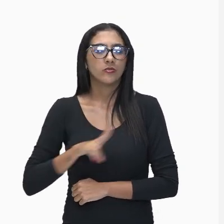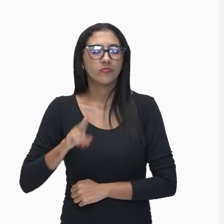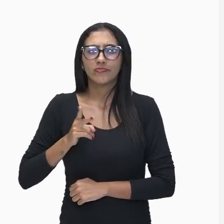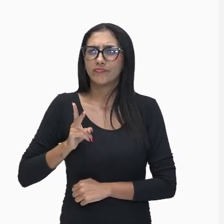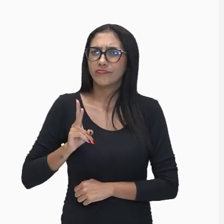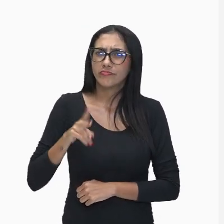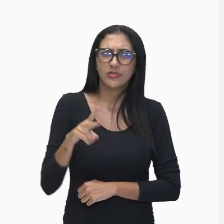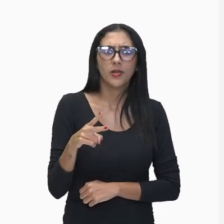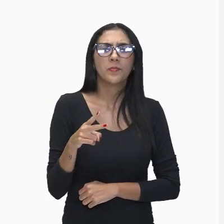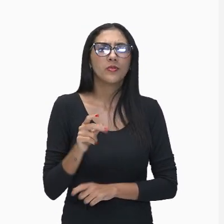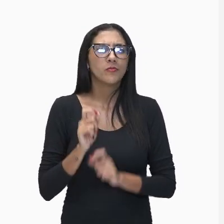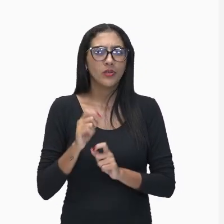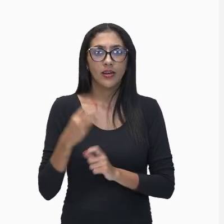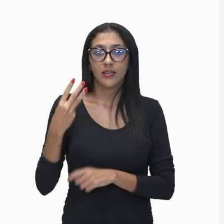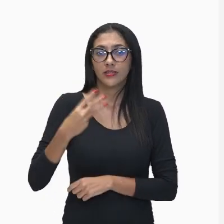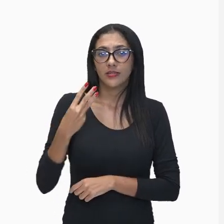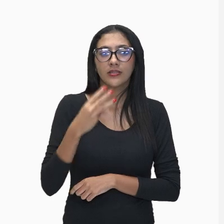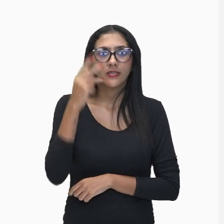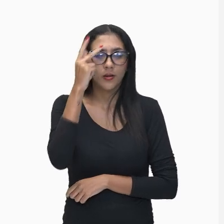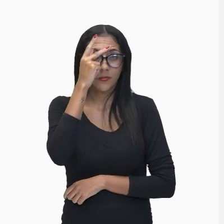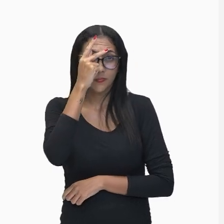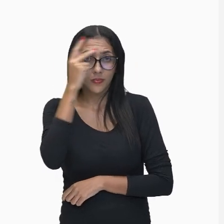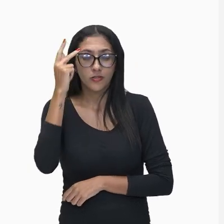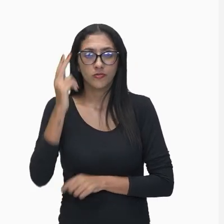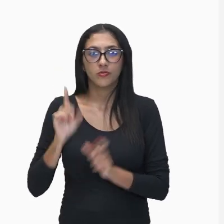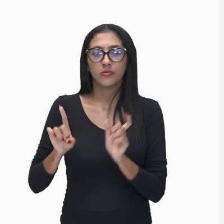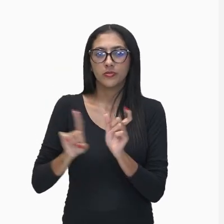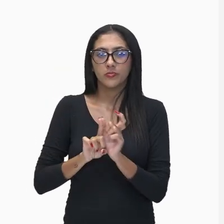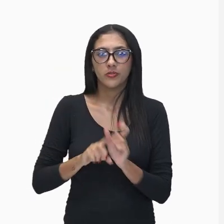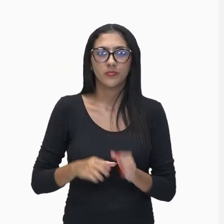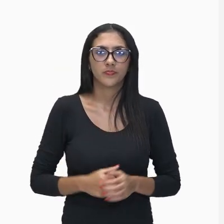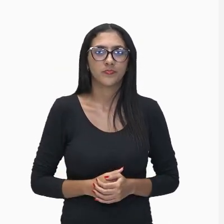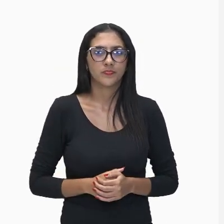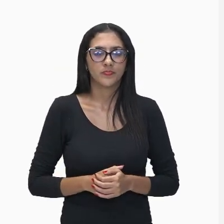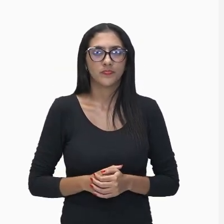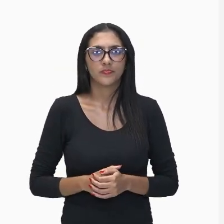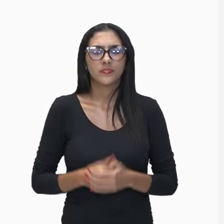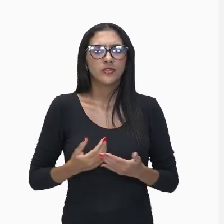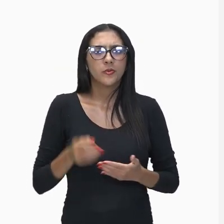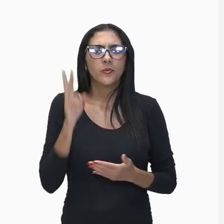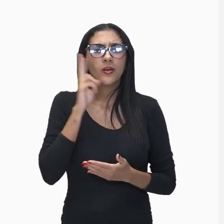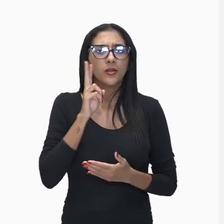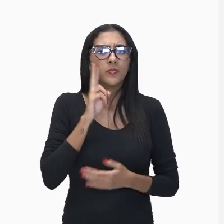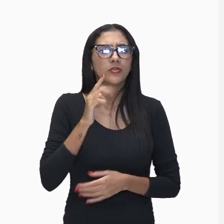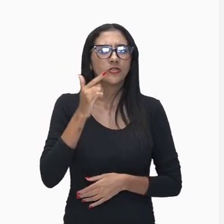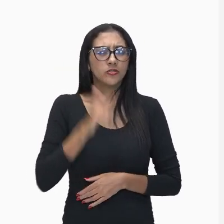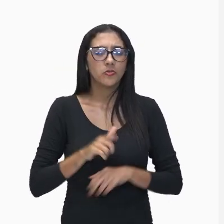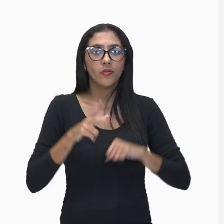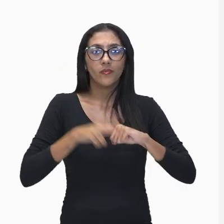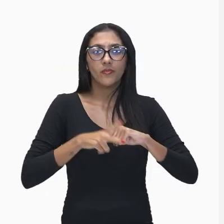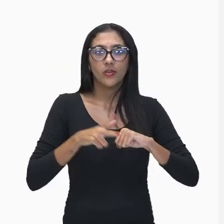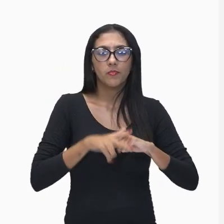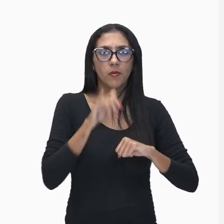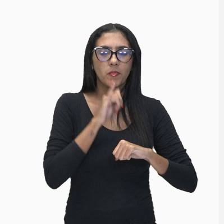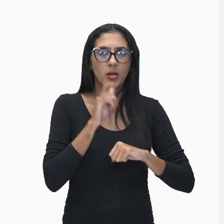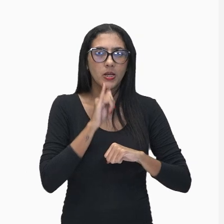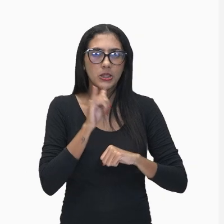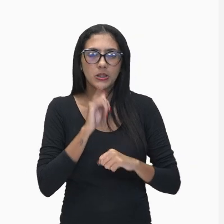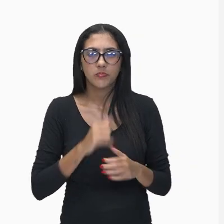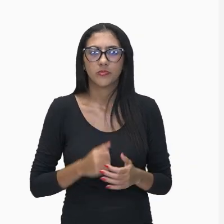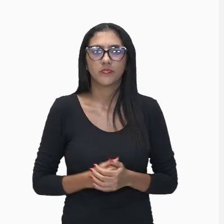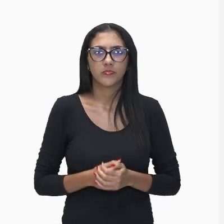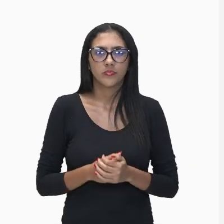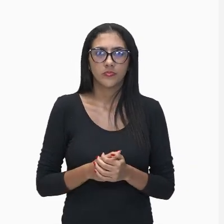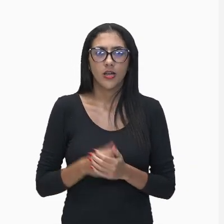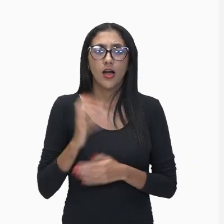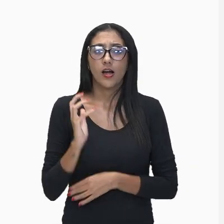singular. Então, olha o exemplo. Quais são os verbos impessoais? Então, recapitulando esses verbos que indicam fenômeno natural da